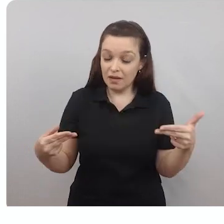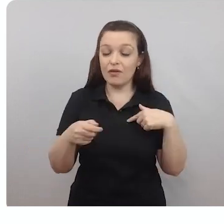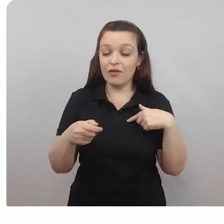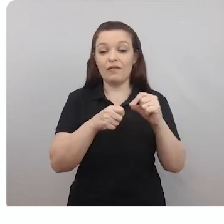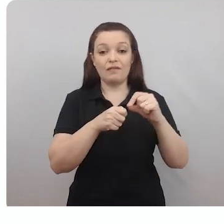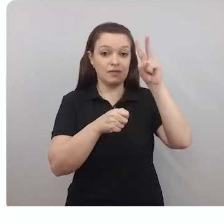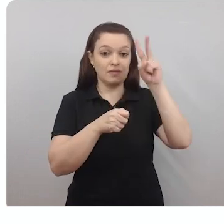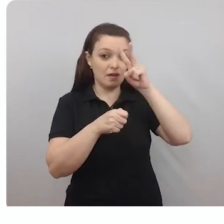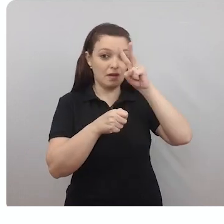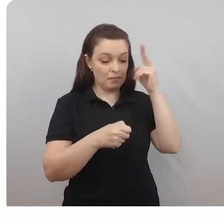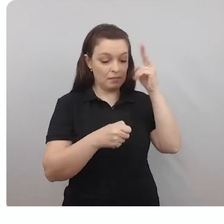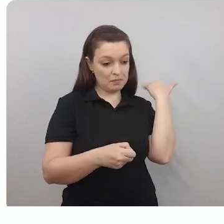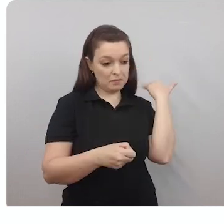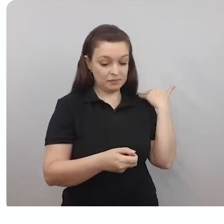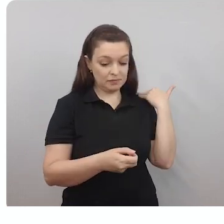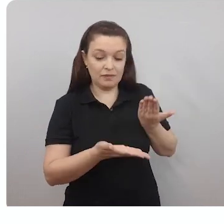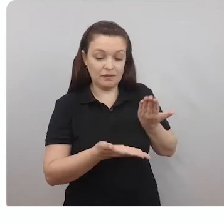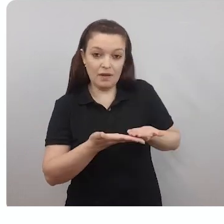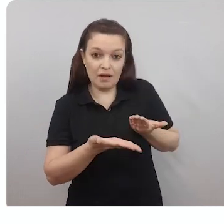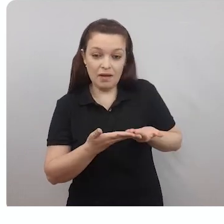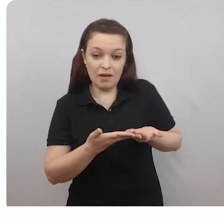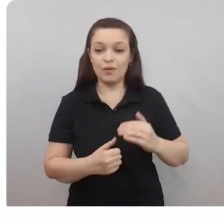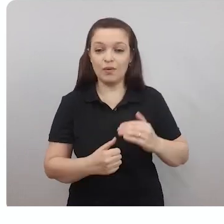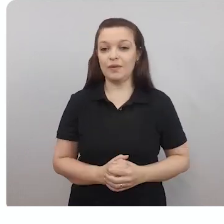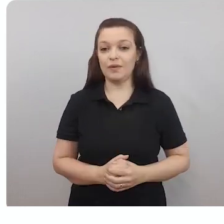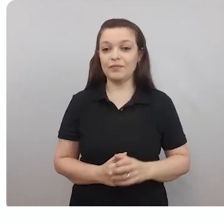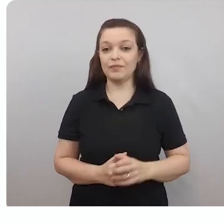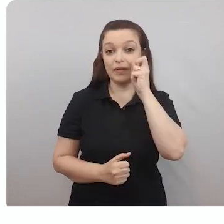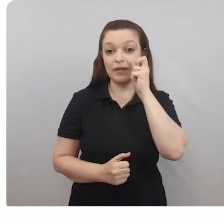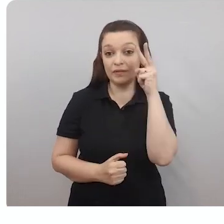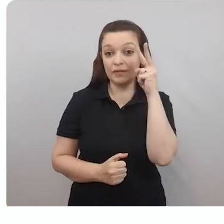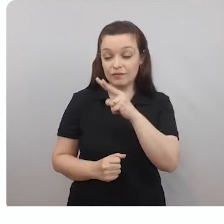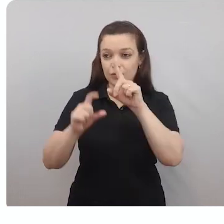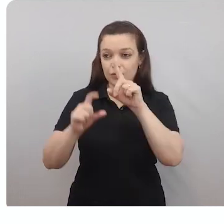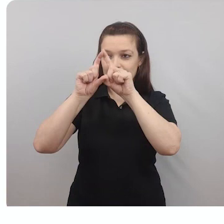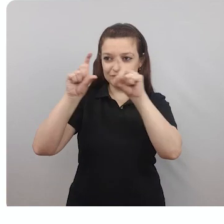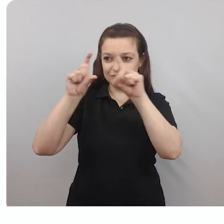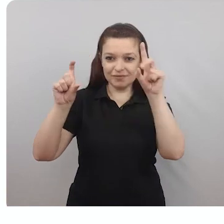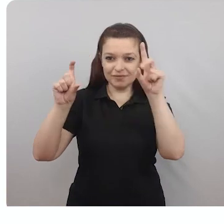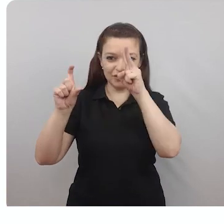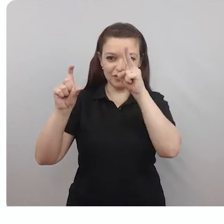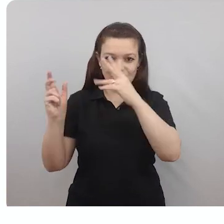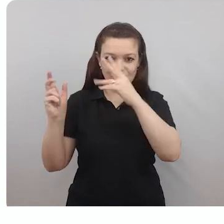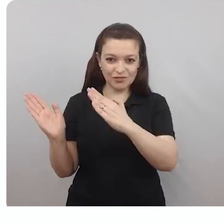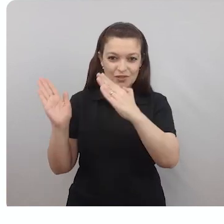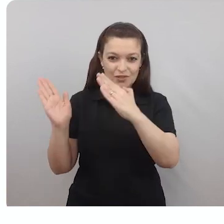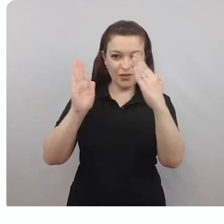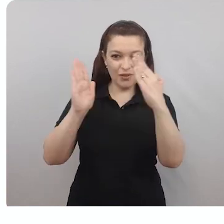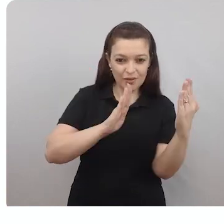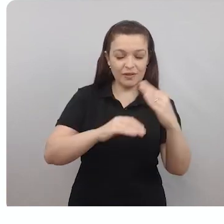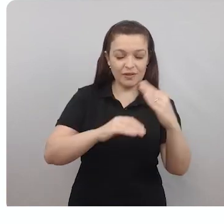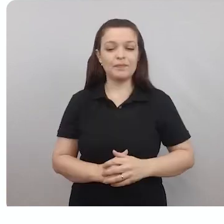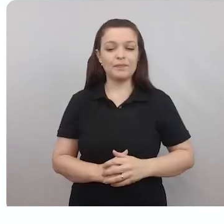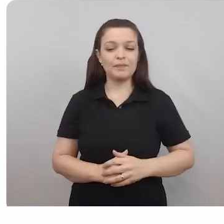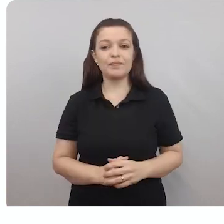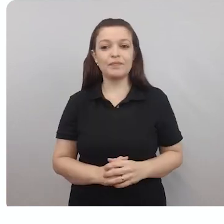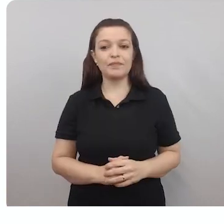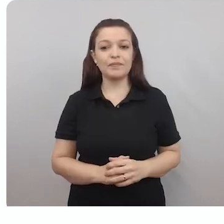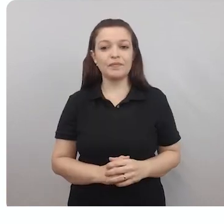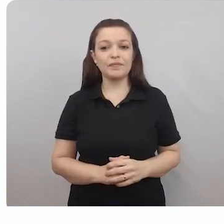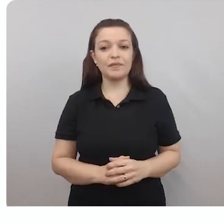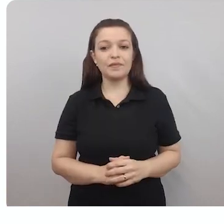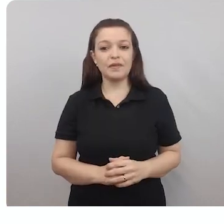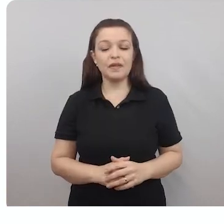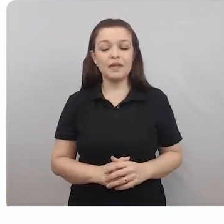aula anterior, vimos as tirinhas, hoje a tirinha do Armandinho, trabalhamos com